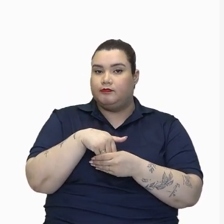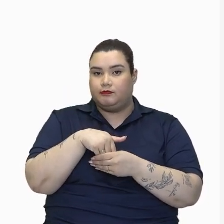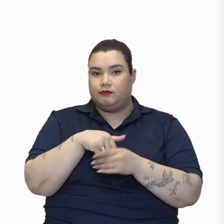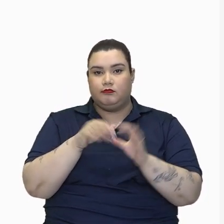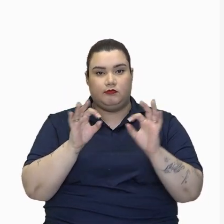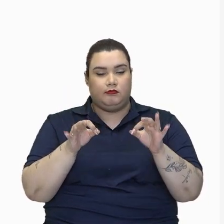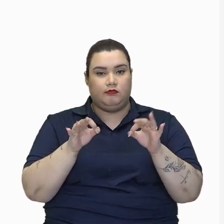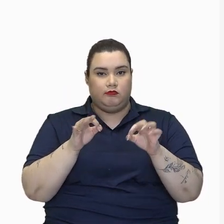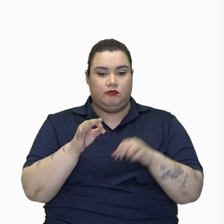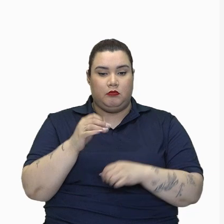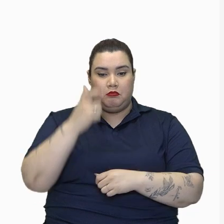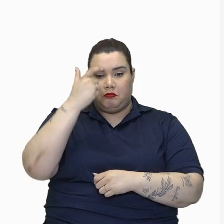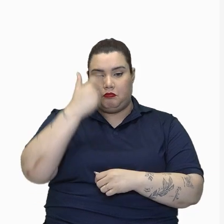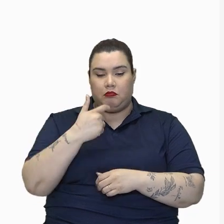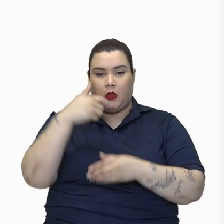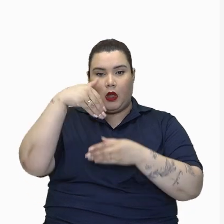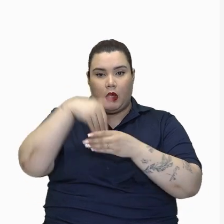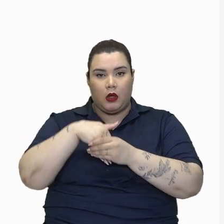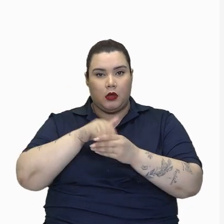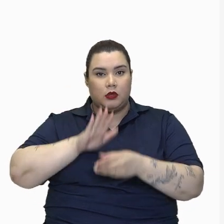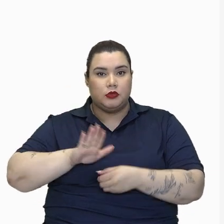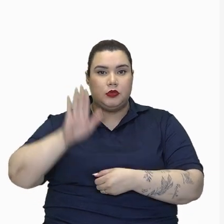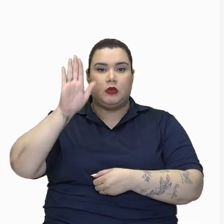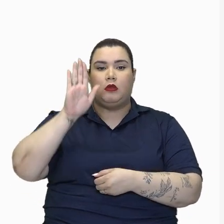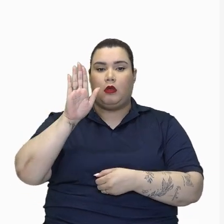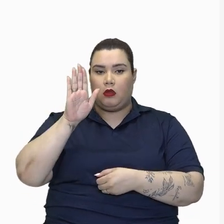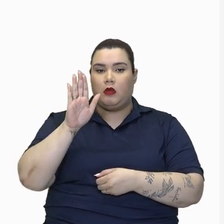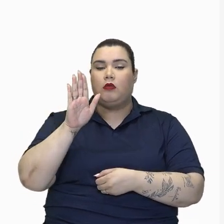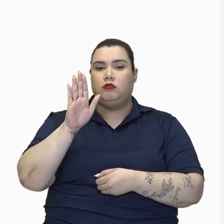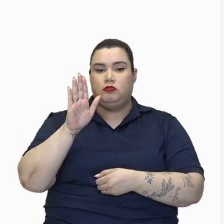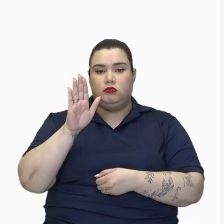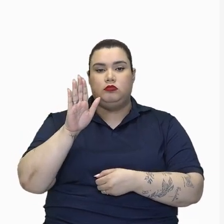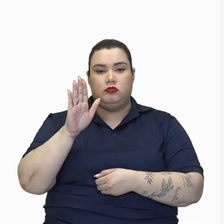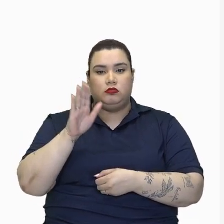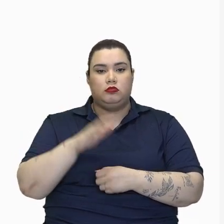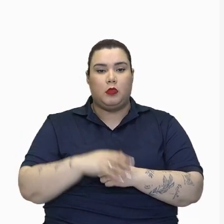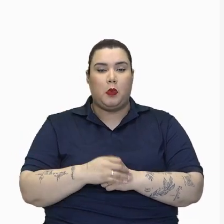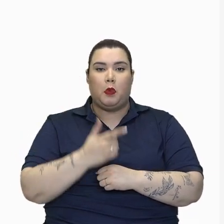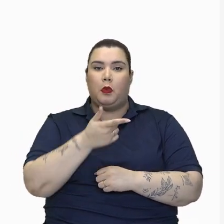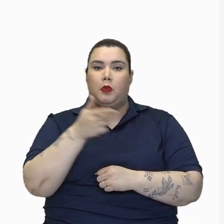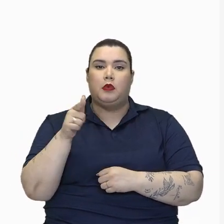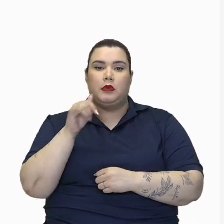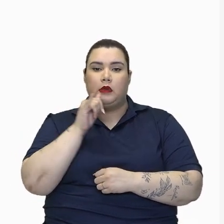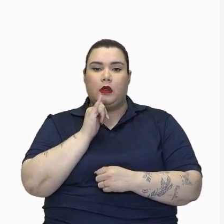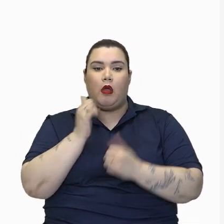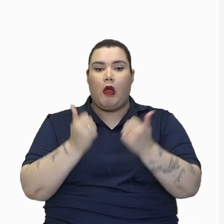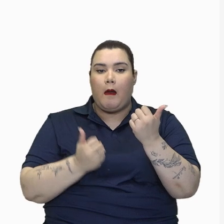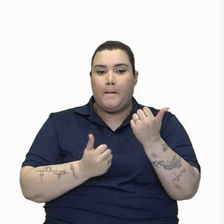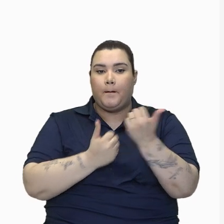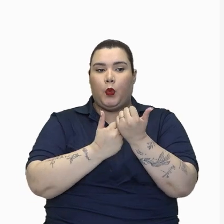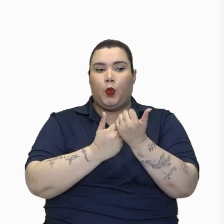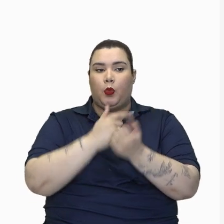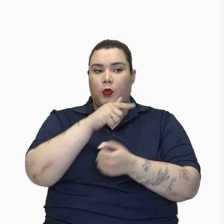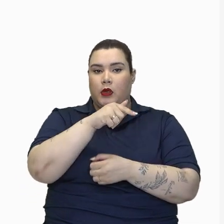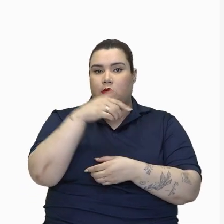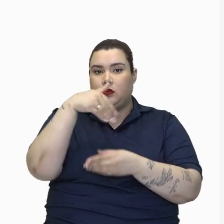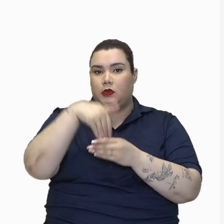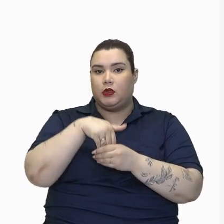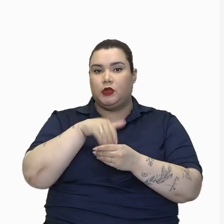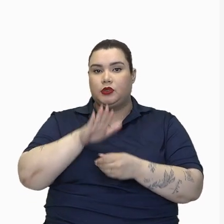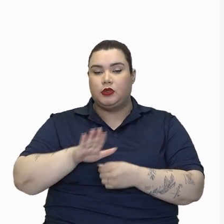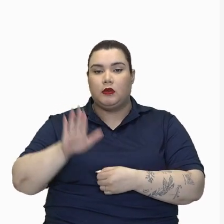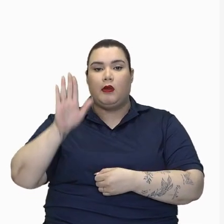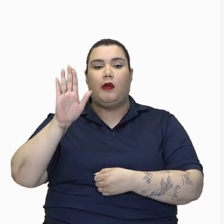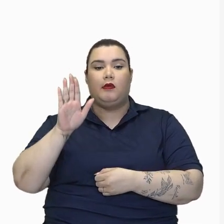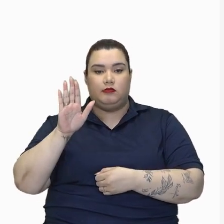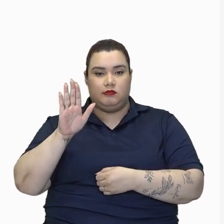exemplos. Se candidatar a um cargo eletivo, outro exemplo. Apoiar um candidato.